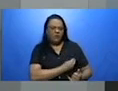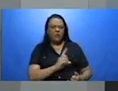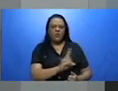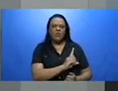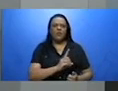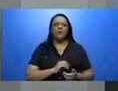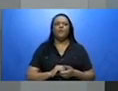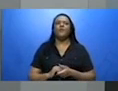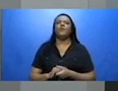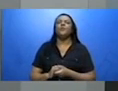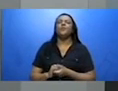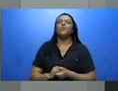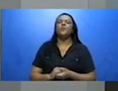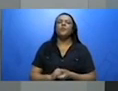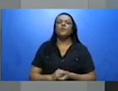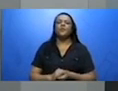lá.